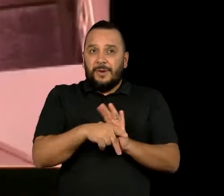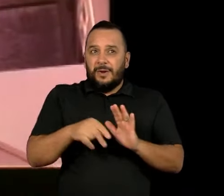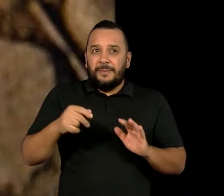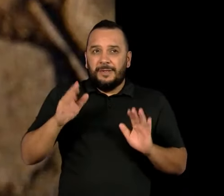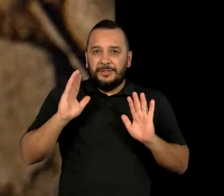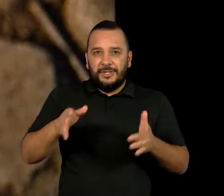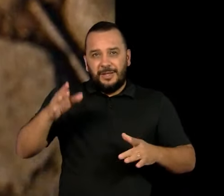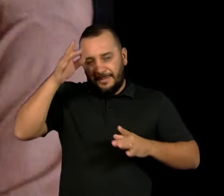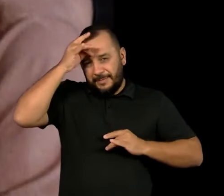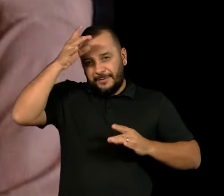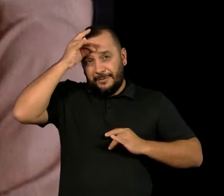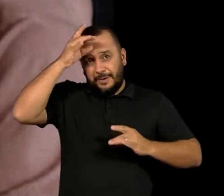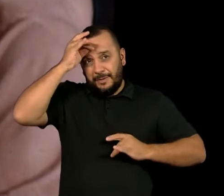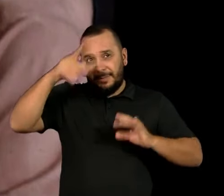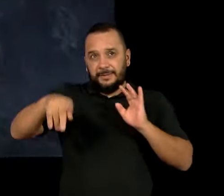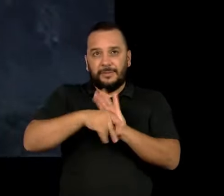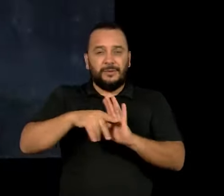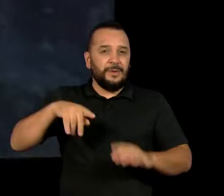dos atores.